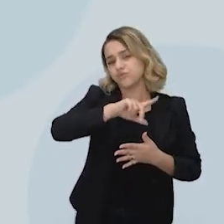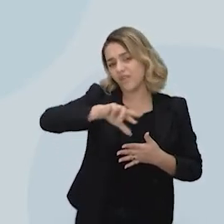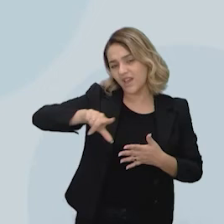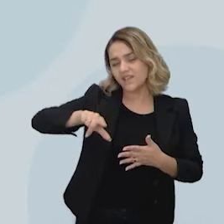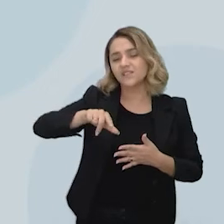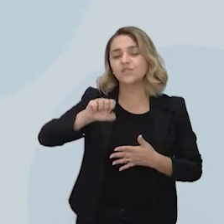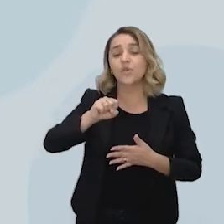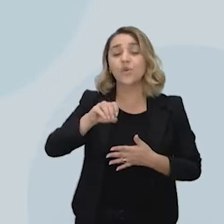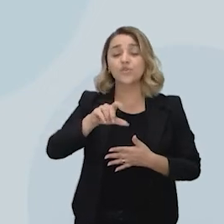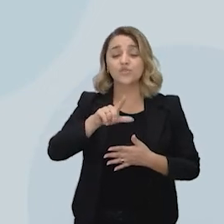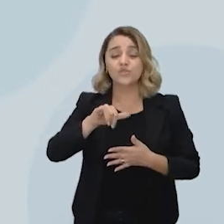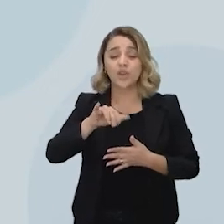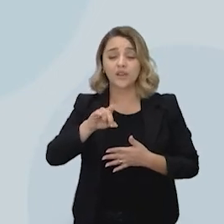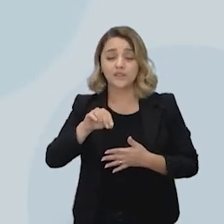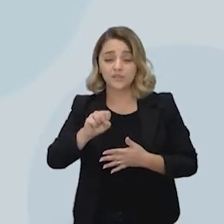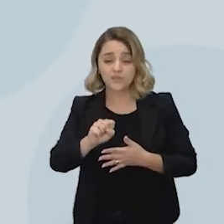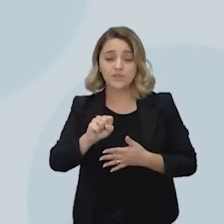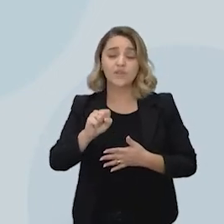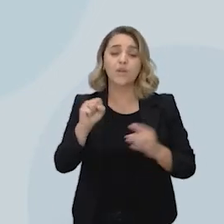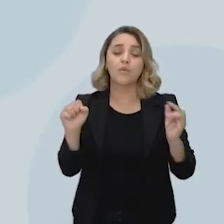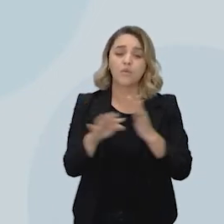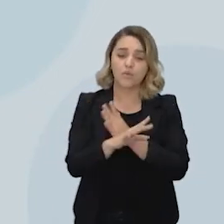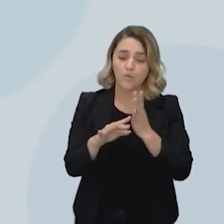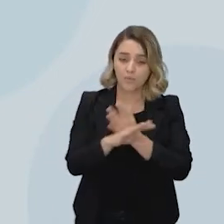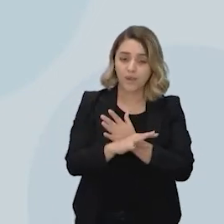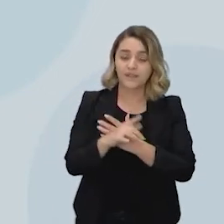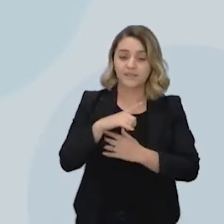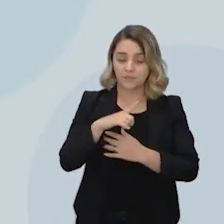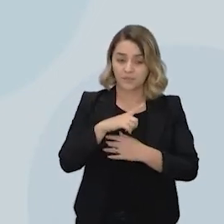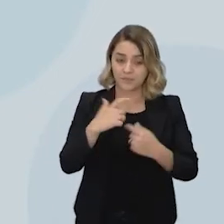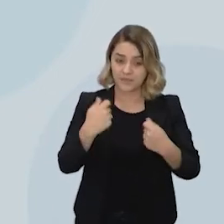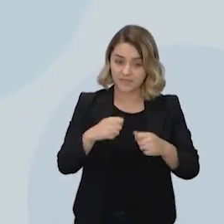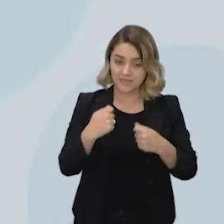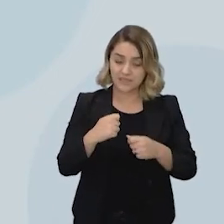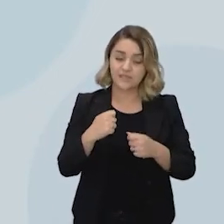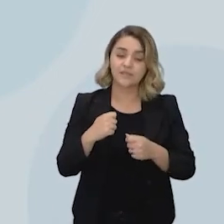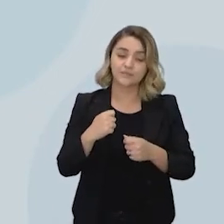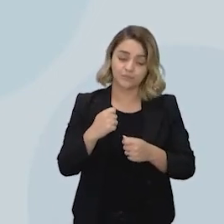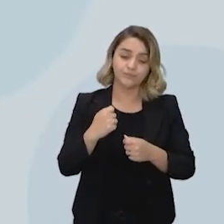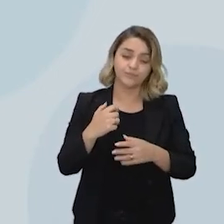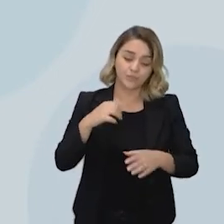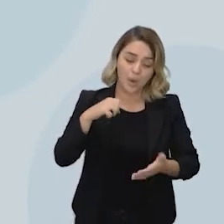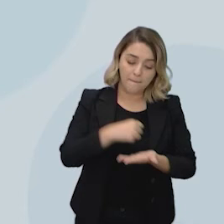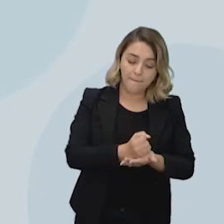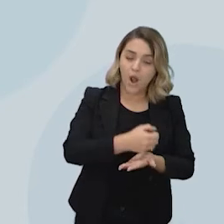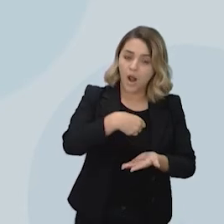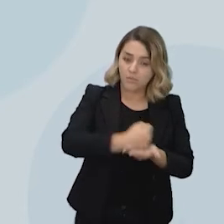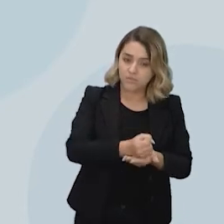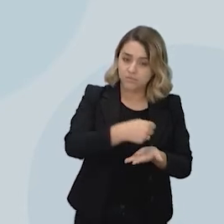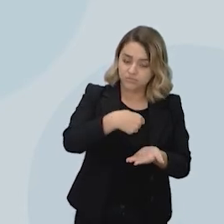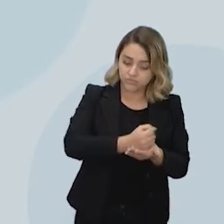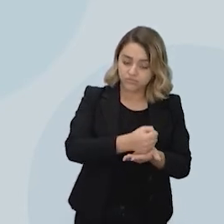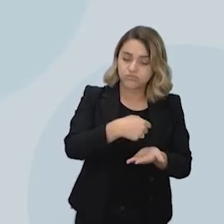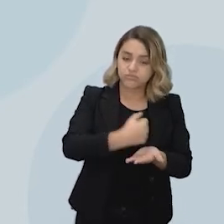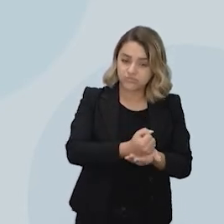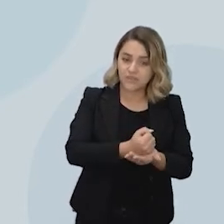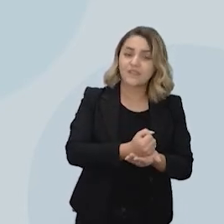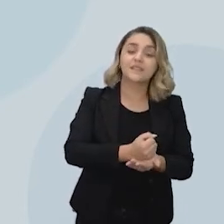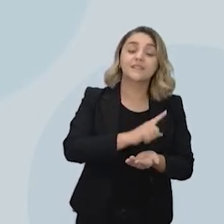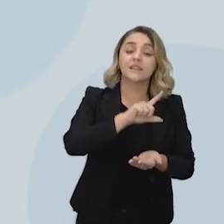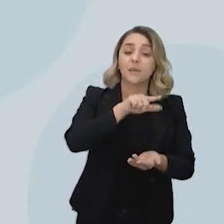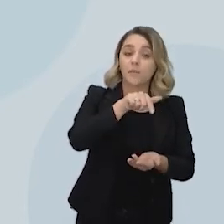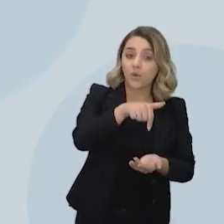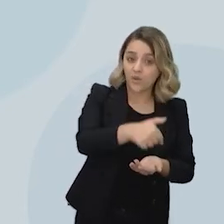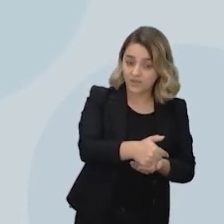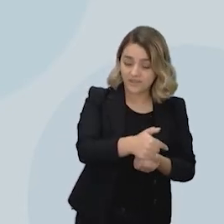moer esse material, essa matéria-prima, e secar, porque ele tem que estar bem fininho, assim, como se fosse